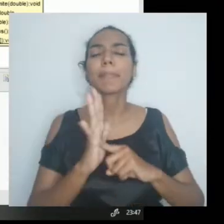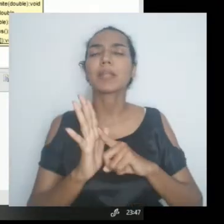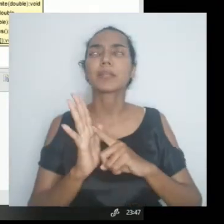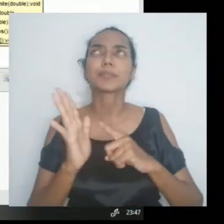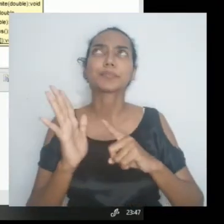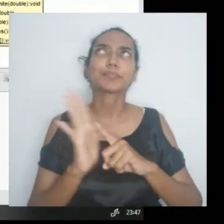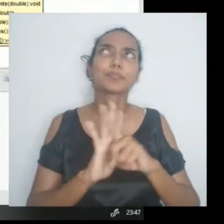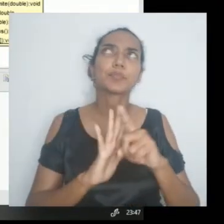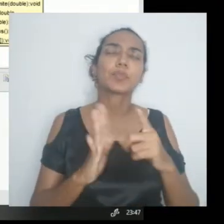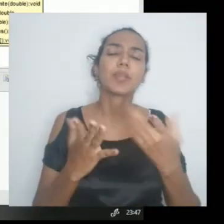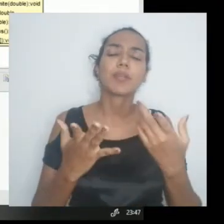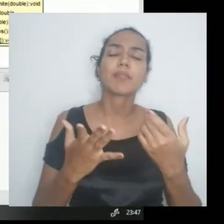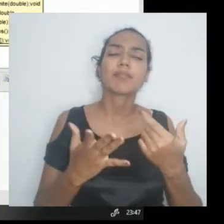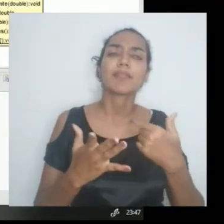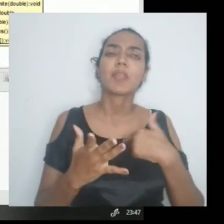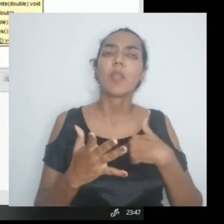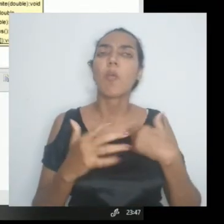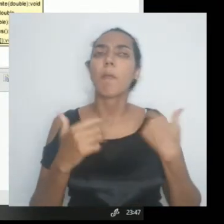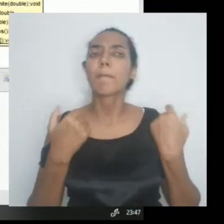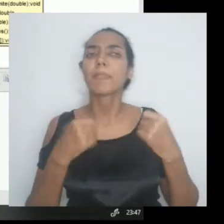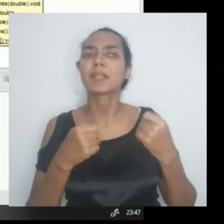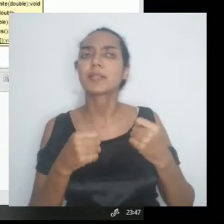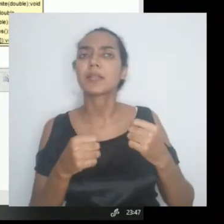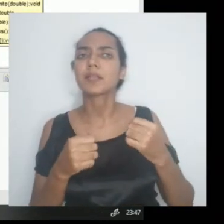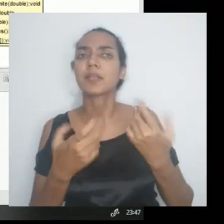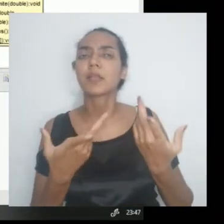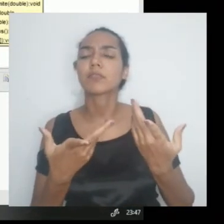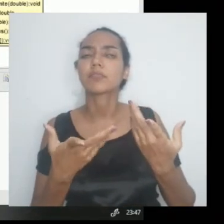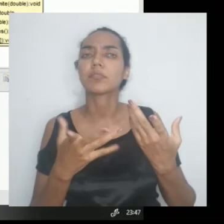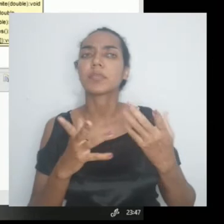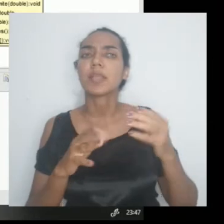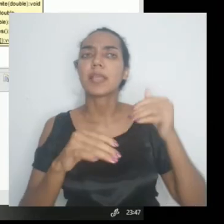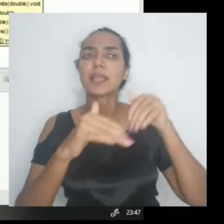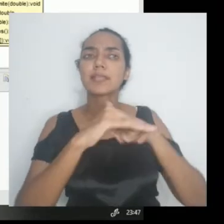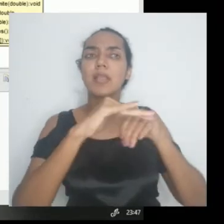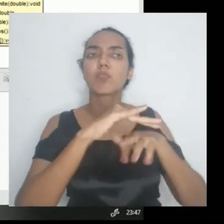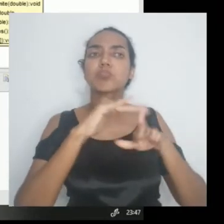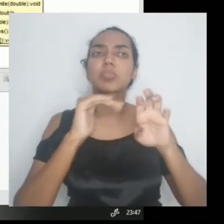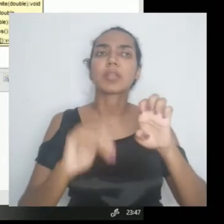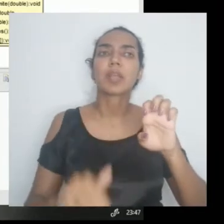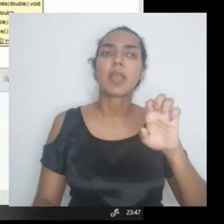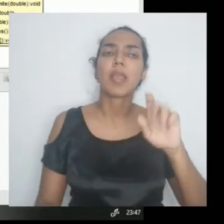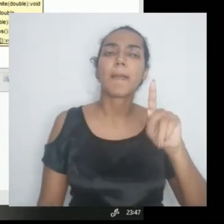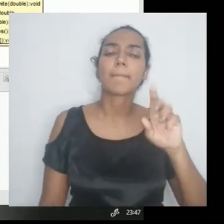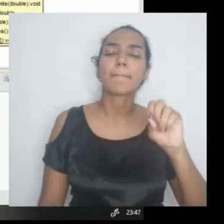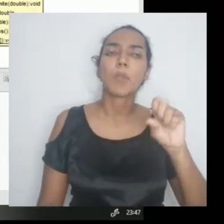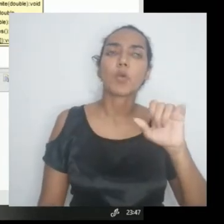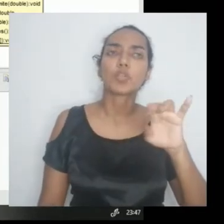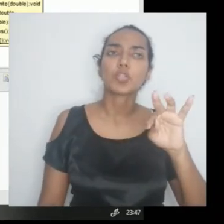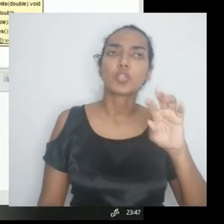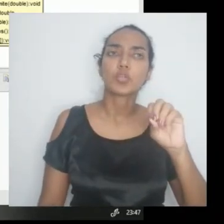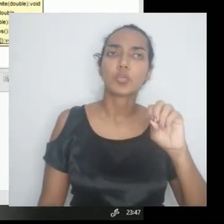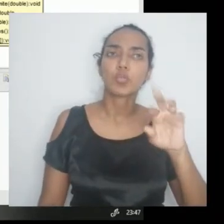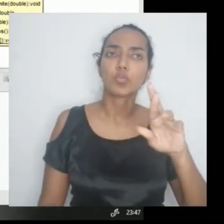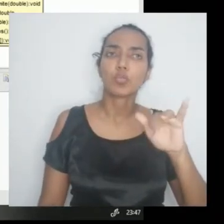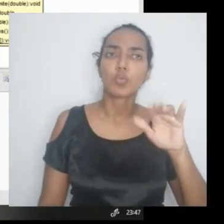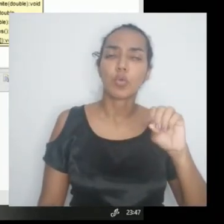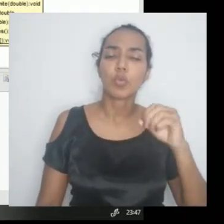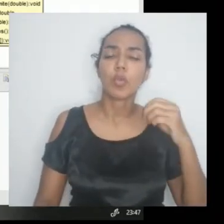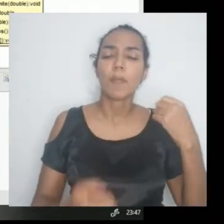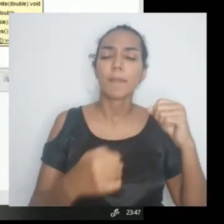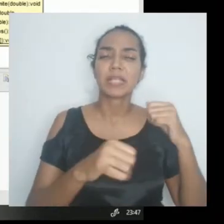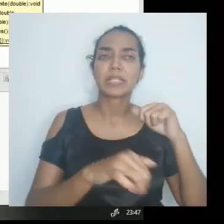alterar esse repositório de contas se eu passo uma instância de poupança ou de conta